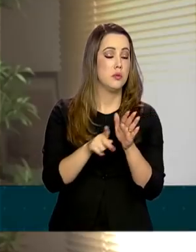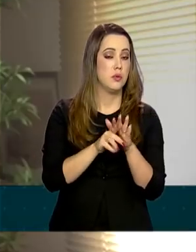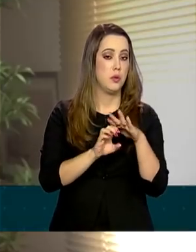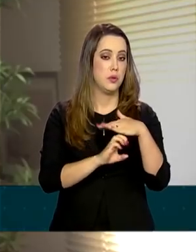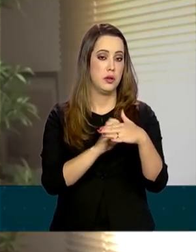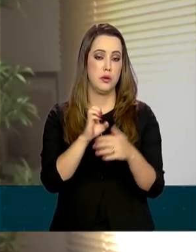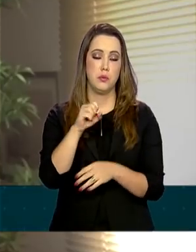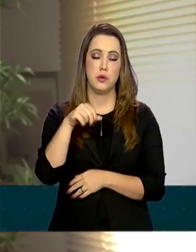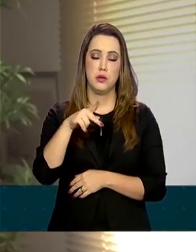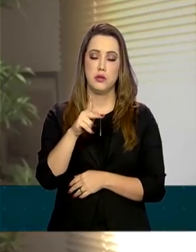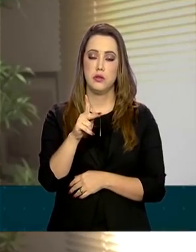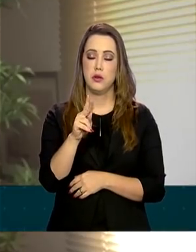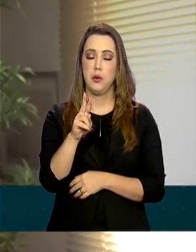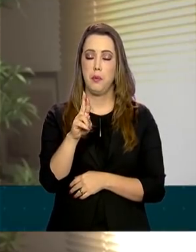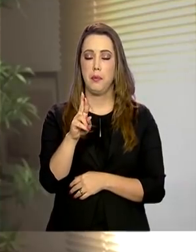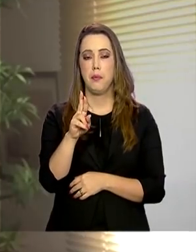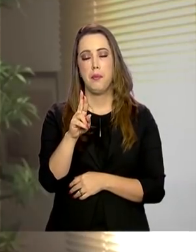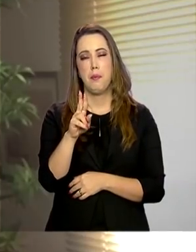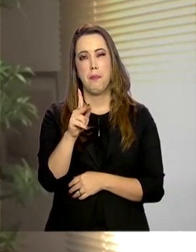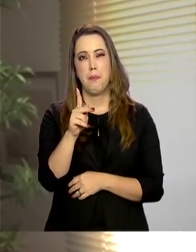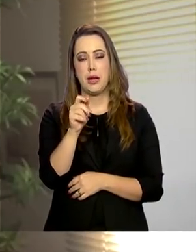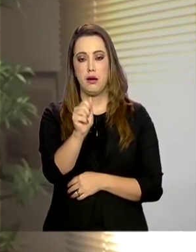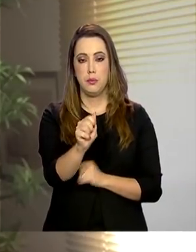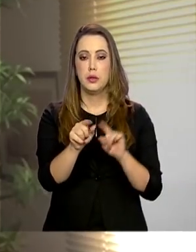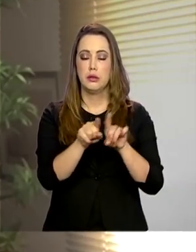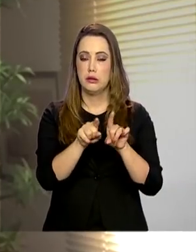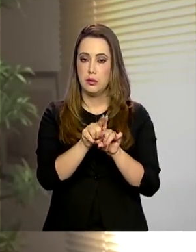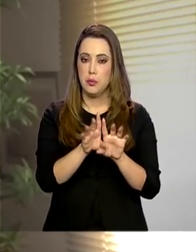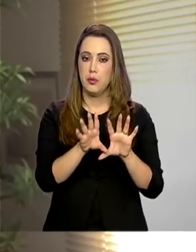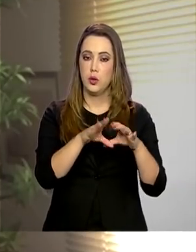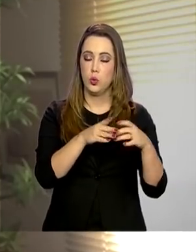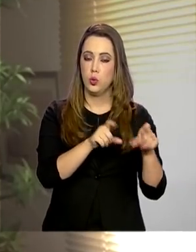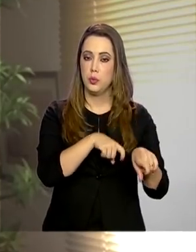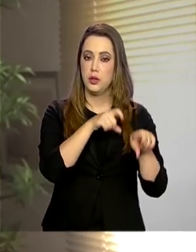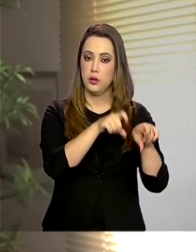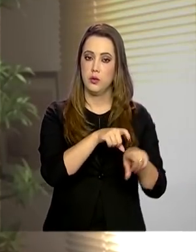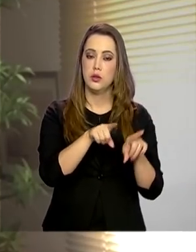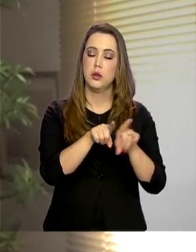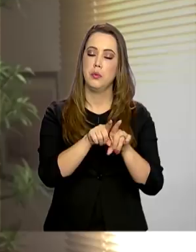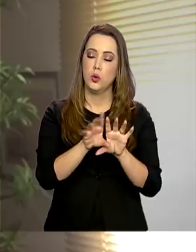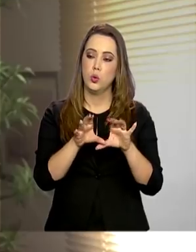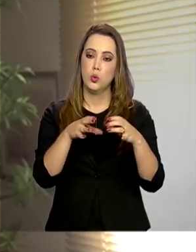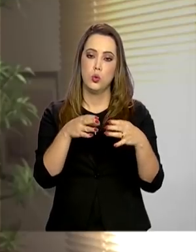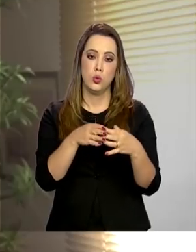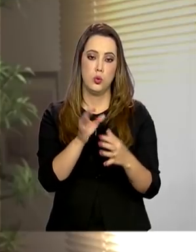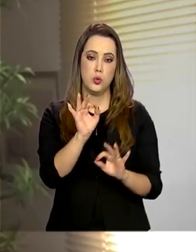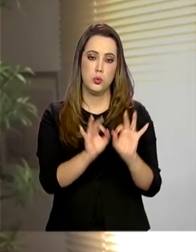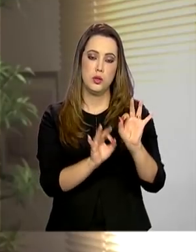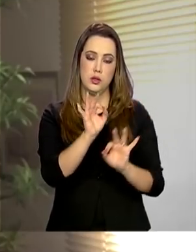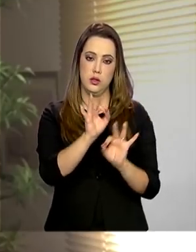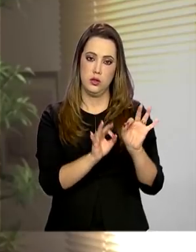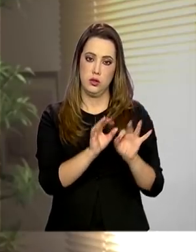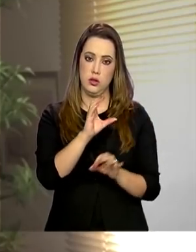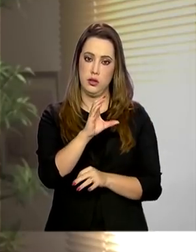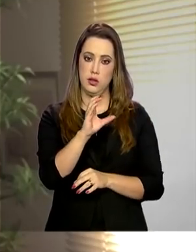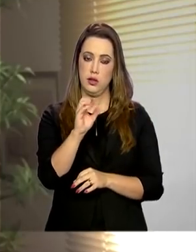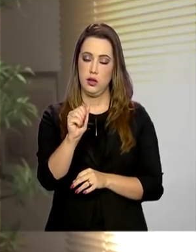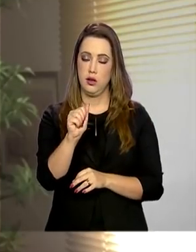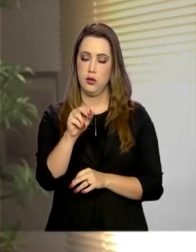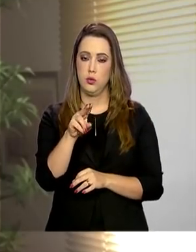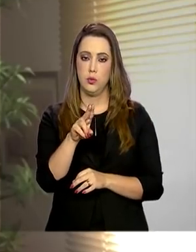embrapa aos laboratórios federais de defesa agropecuária ea comissão executiva de planejamento da lavoura cacaueira